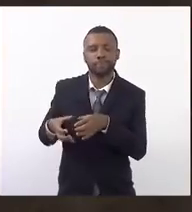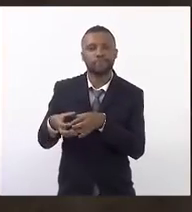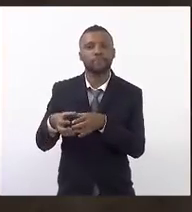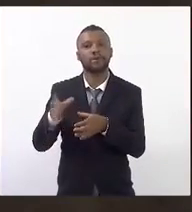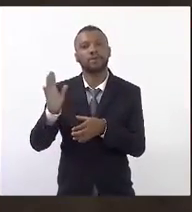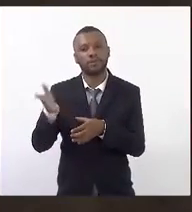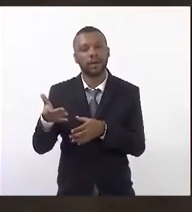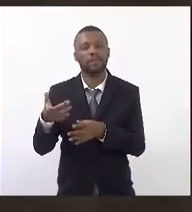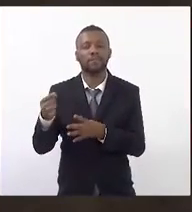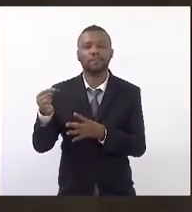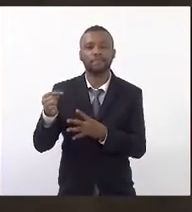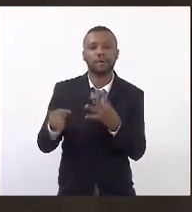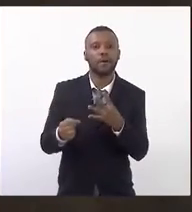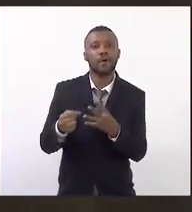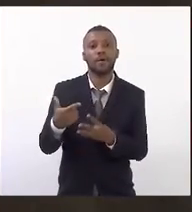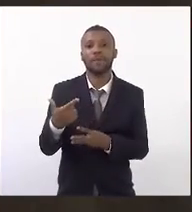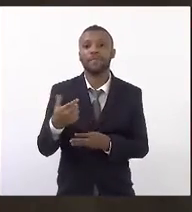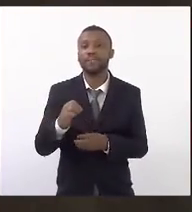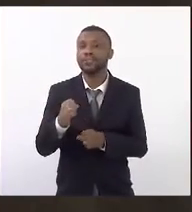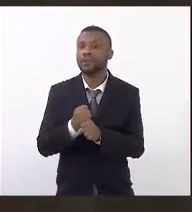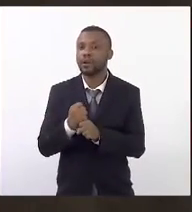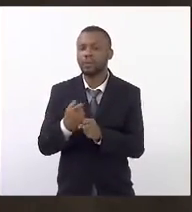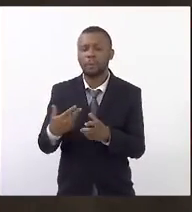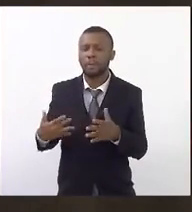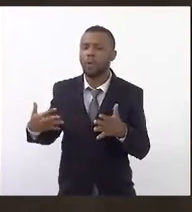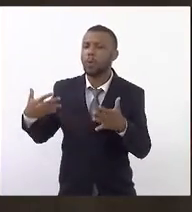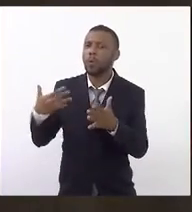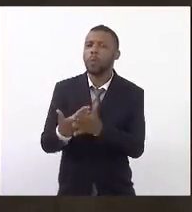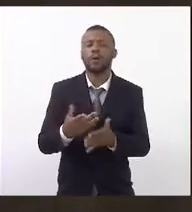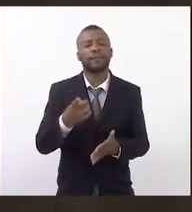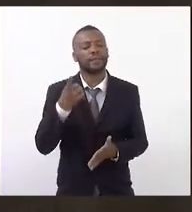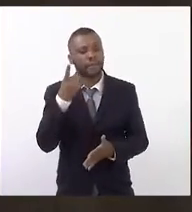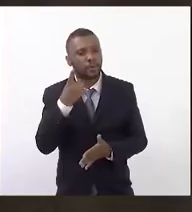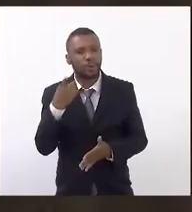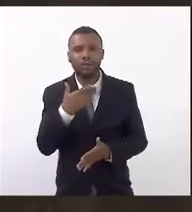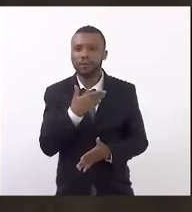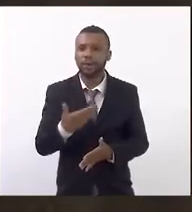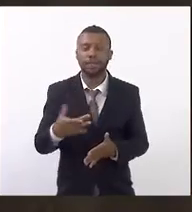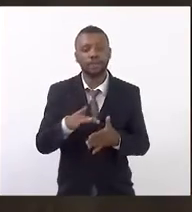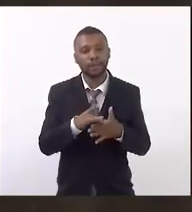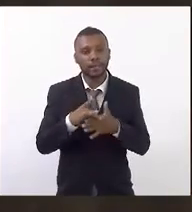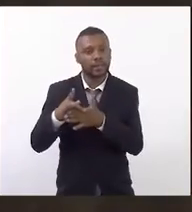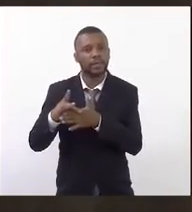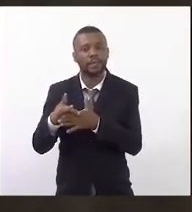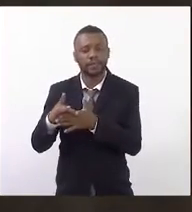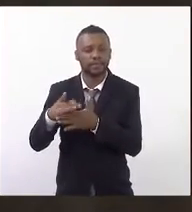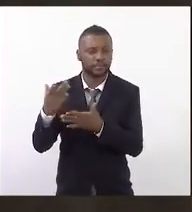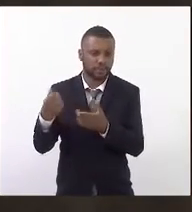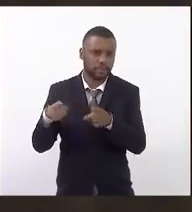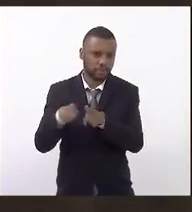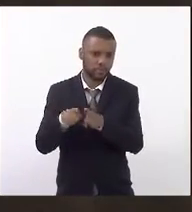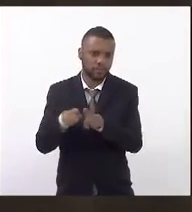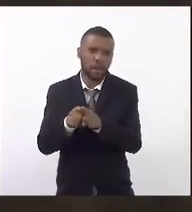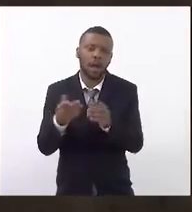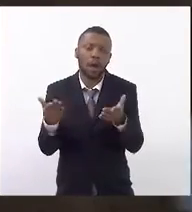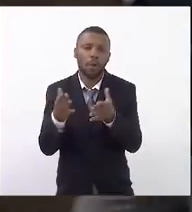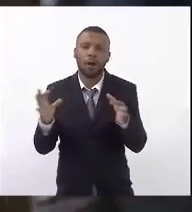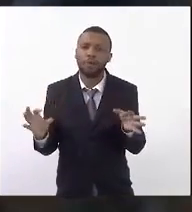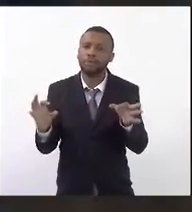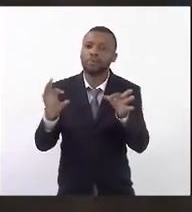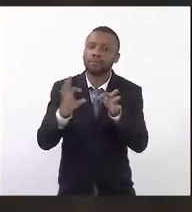dos quadros ao longo dos meus 20 anos como deputado estadual, fui líder desse partido, foi o melhor partido que eu já fiz parte. Agora, com a fusão